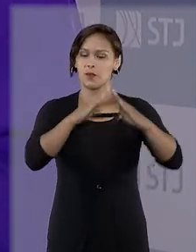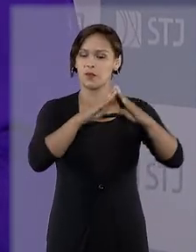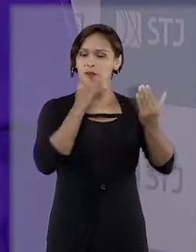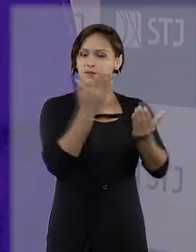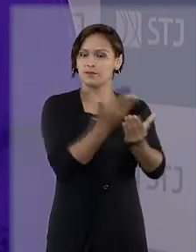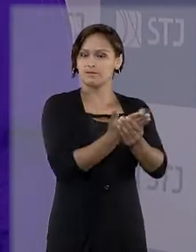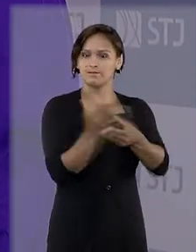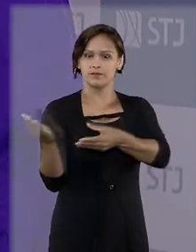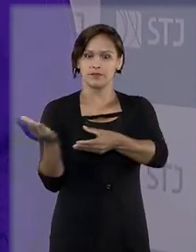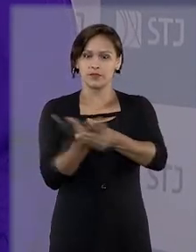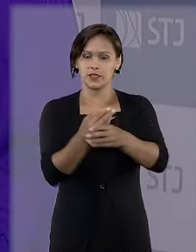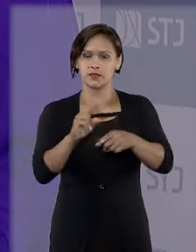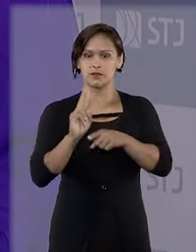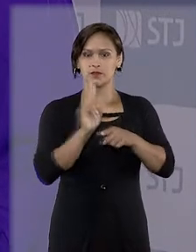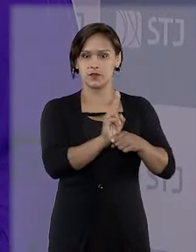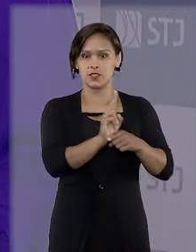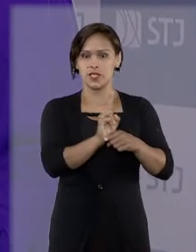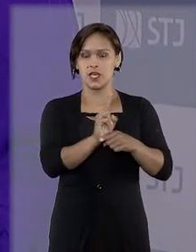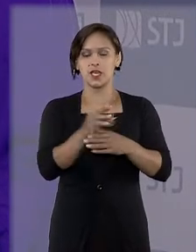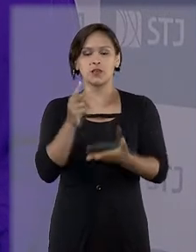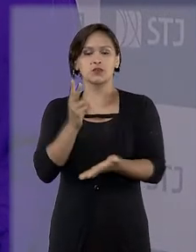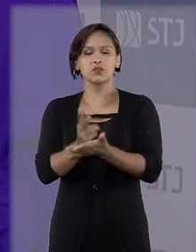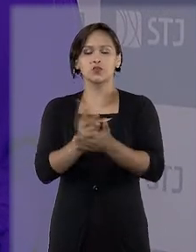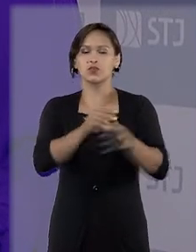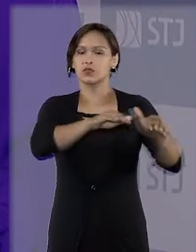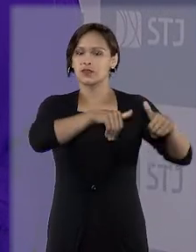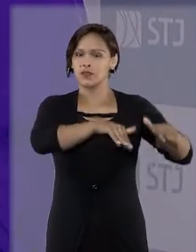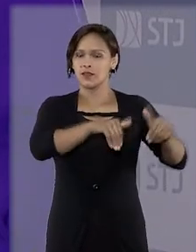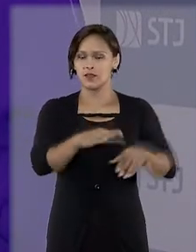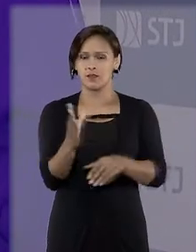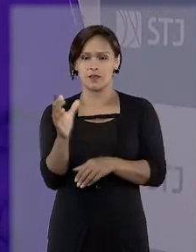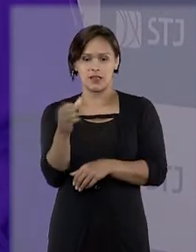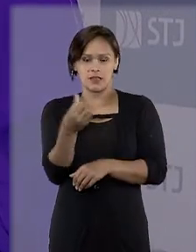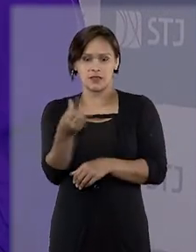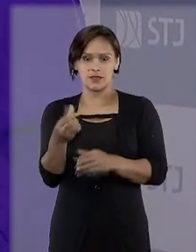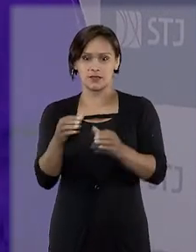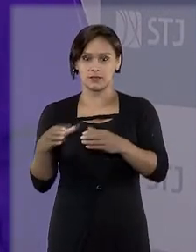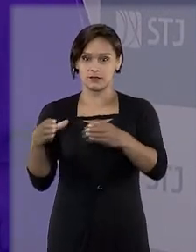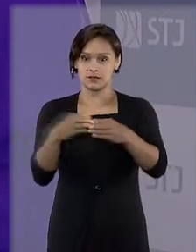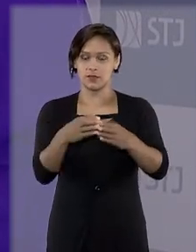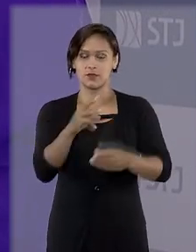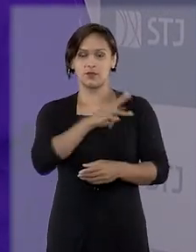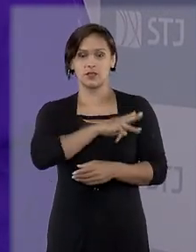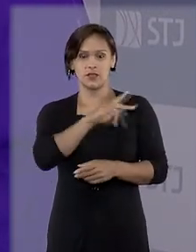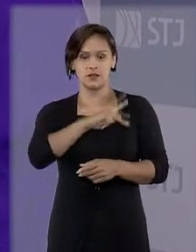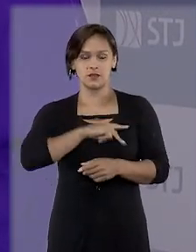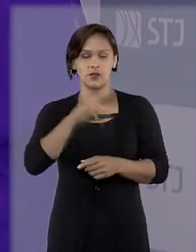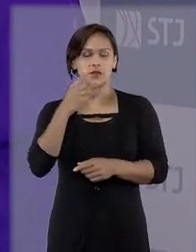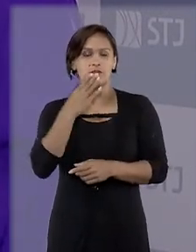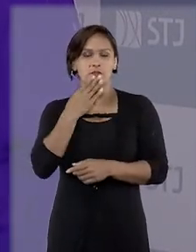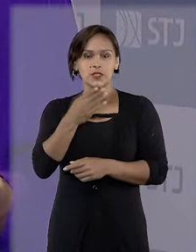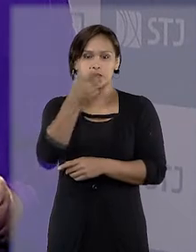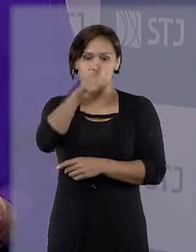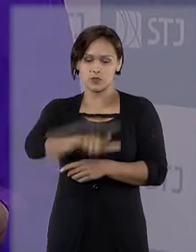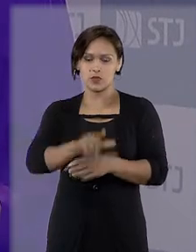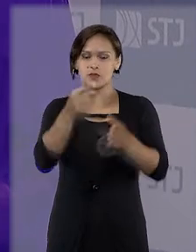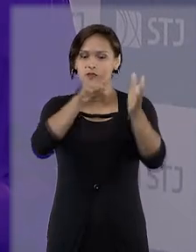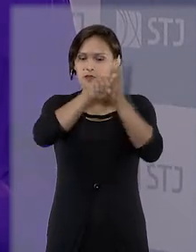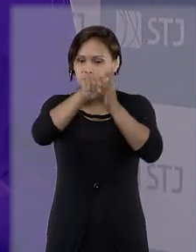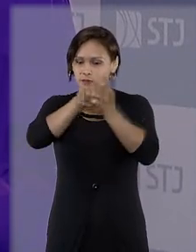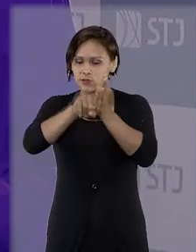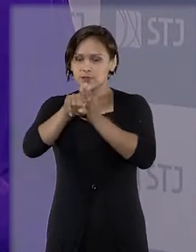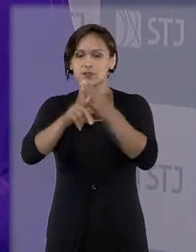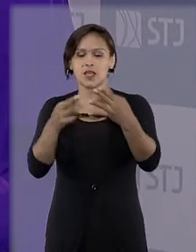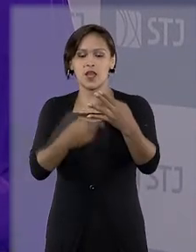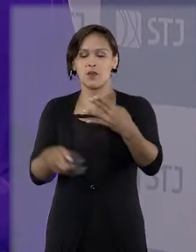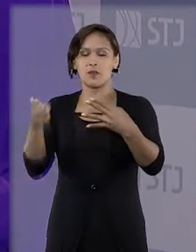liminar. Decisão que foi mantida em setembro pela 6ª turma. No entanto, o Ministério Público Federal recorreu e, ao apreciar o